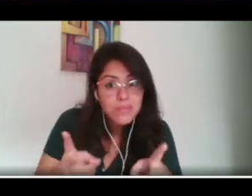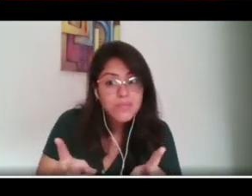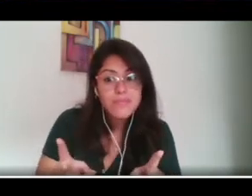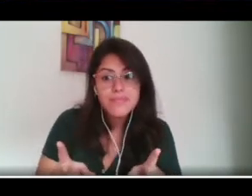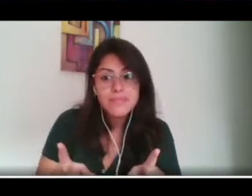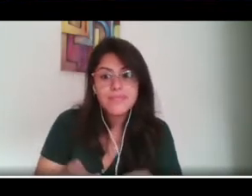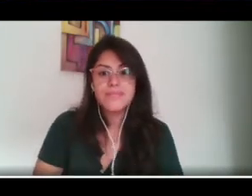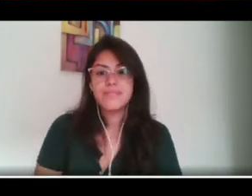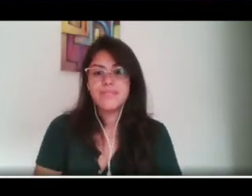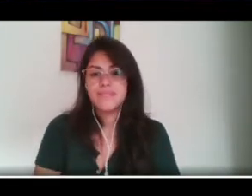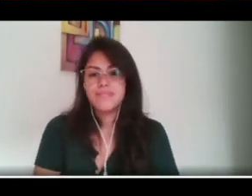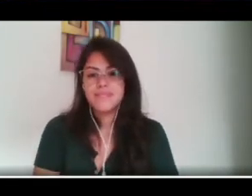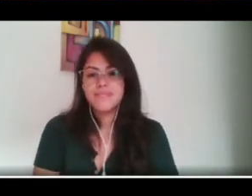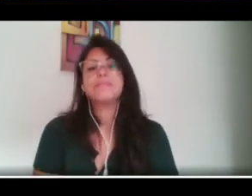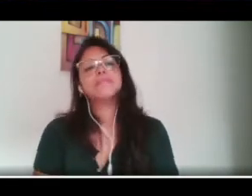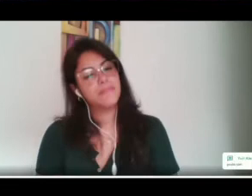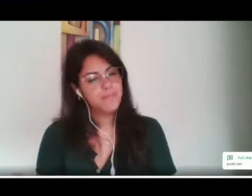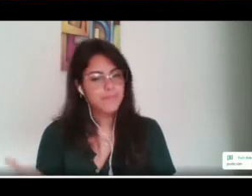Vamos lá, então.